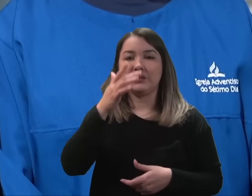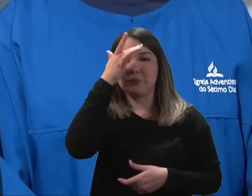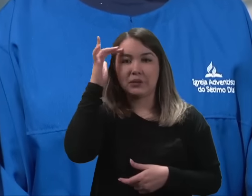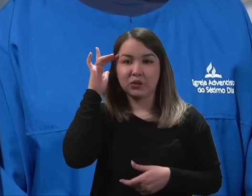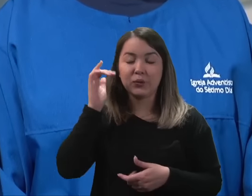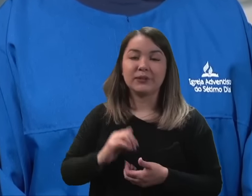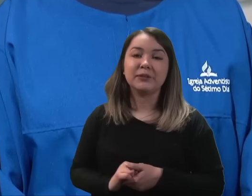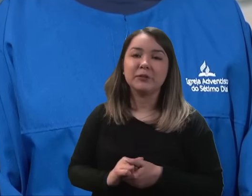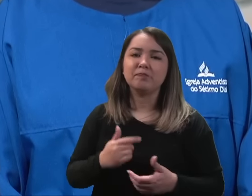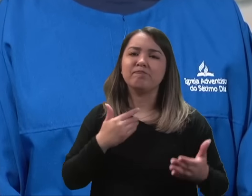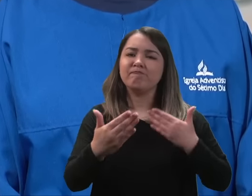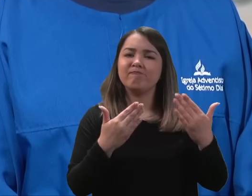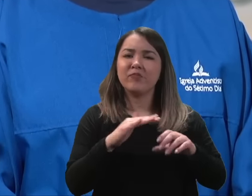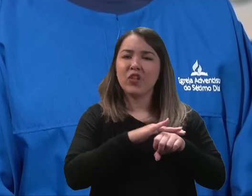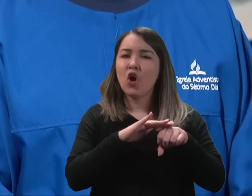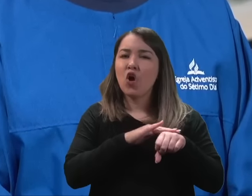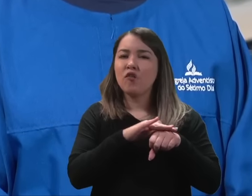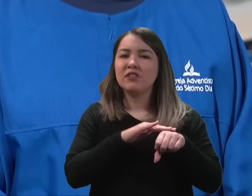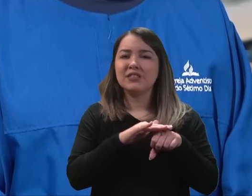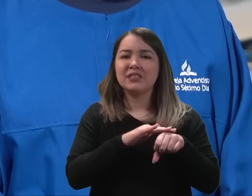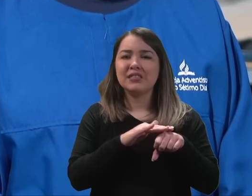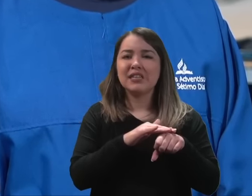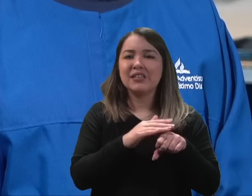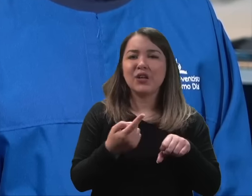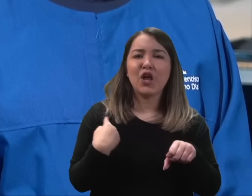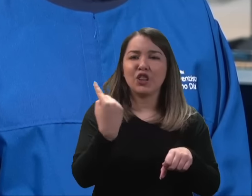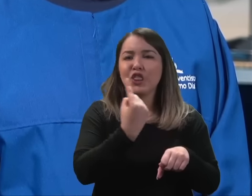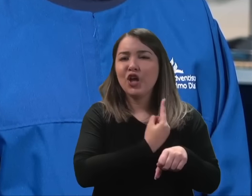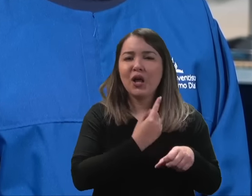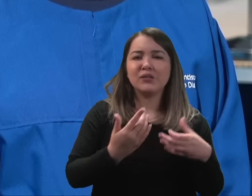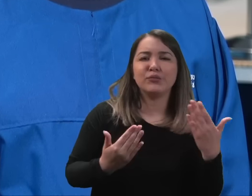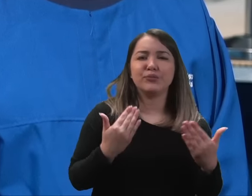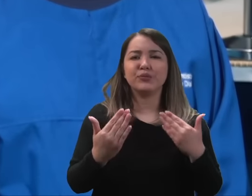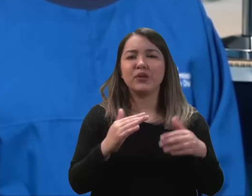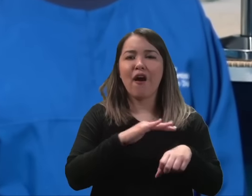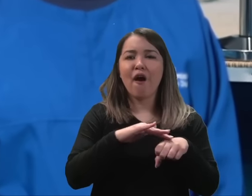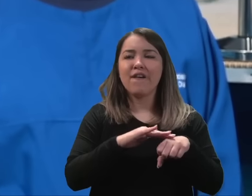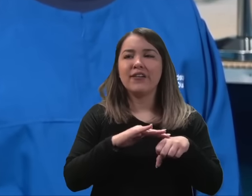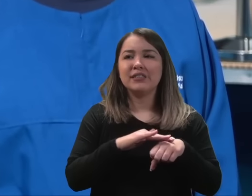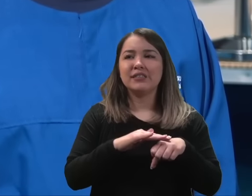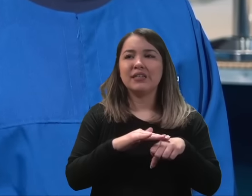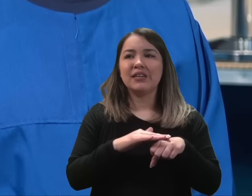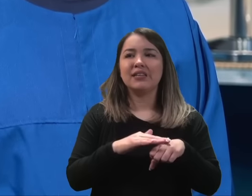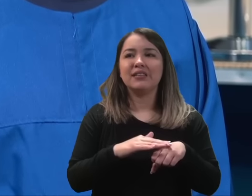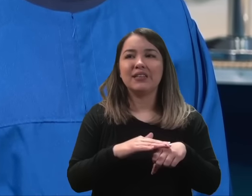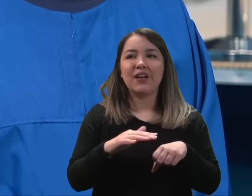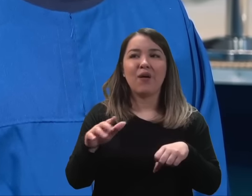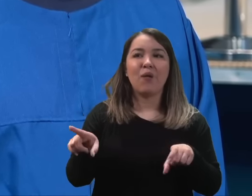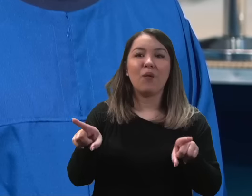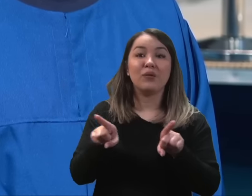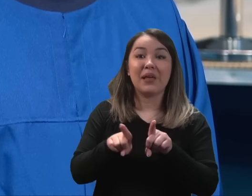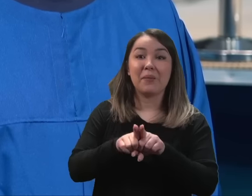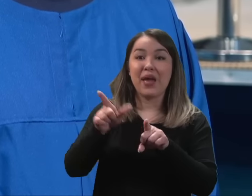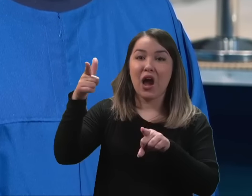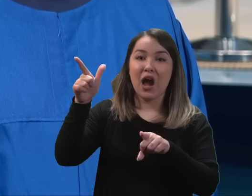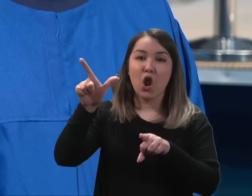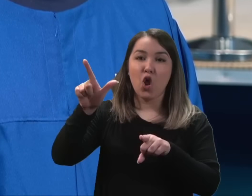e na conversa que a gente teve algum tempo atrás com a irmã Lucie também estava junto